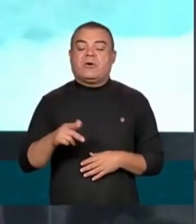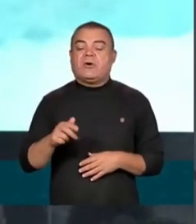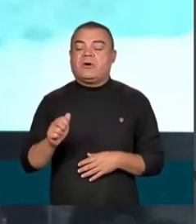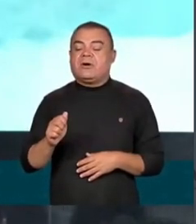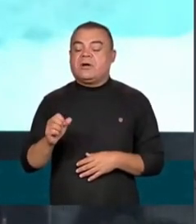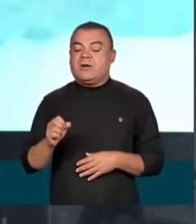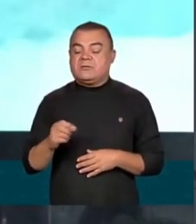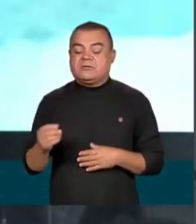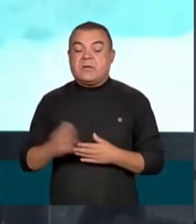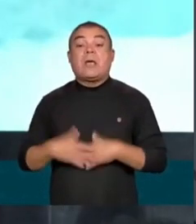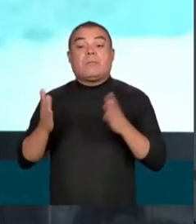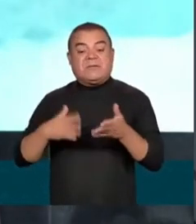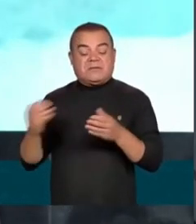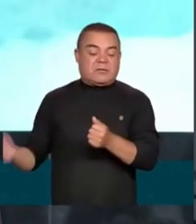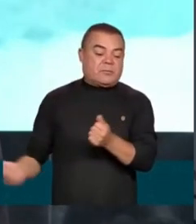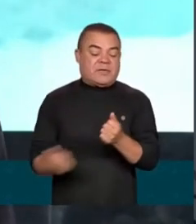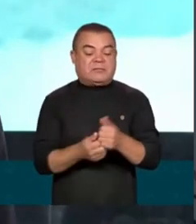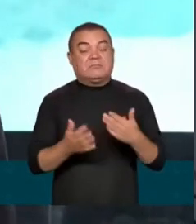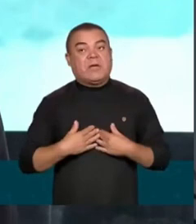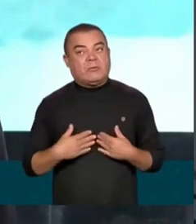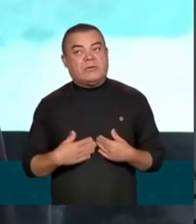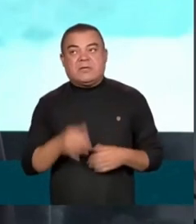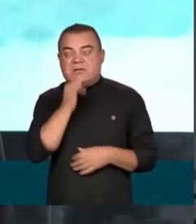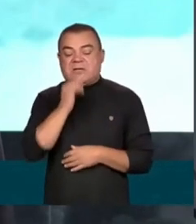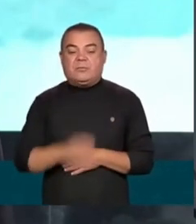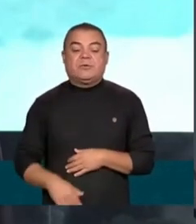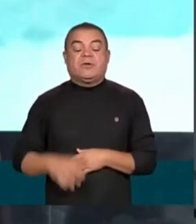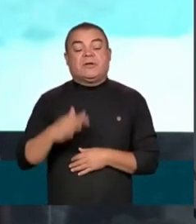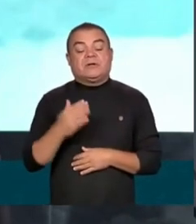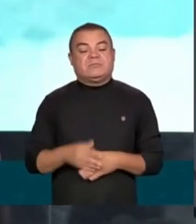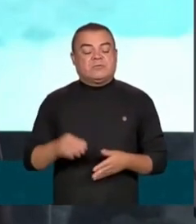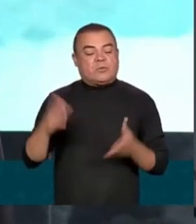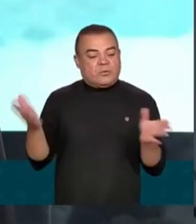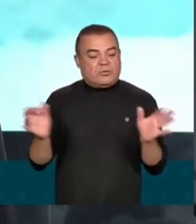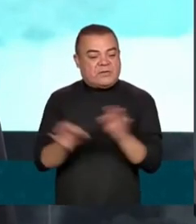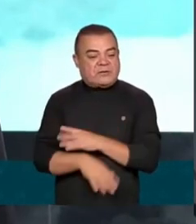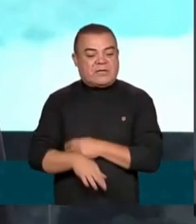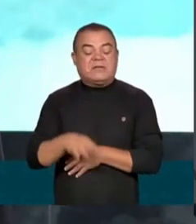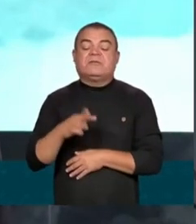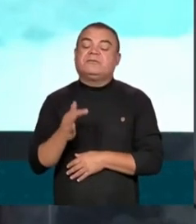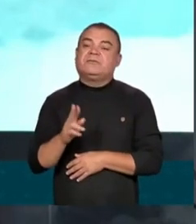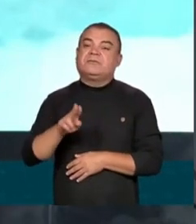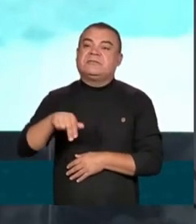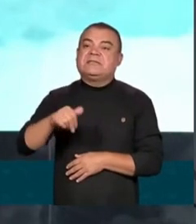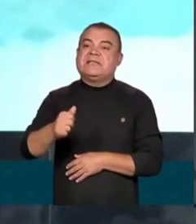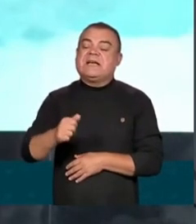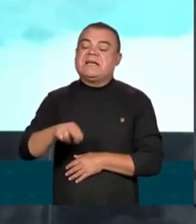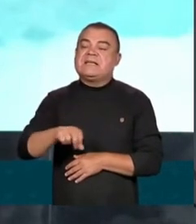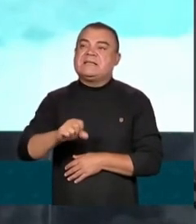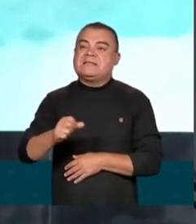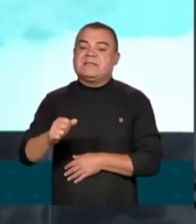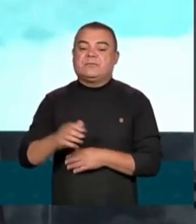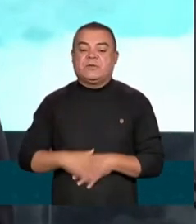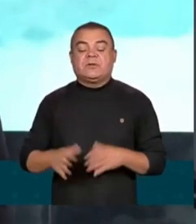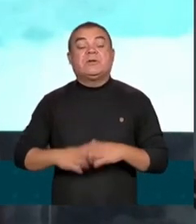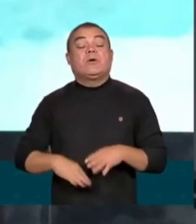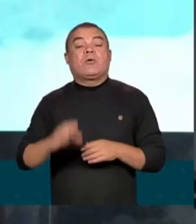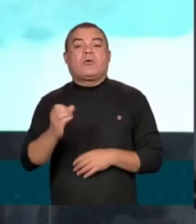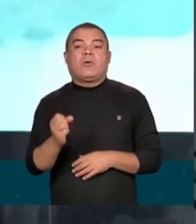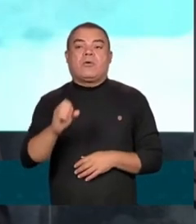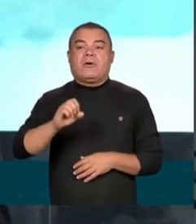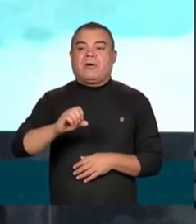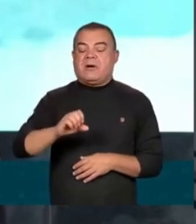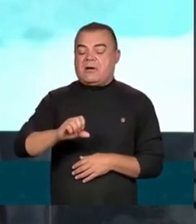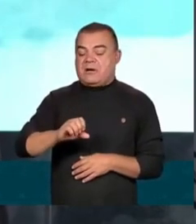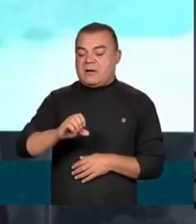então exemplo a extinção da Funasa pode ser incorporada essa enquanto emenda o coaf sair do banco central